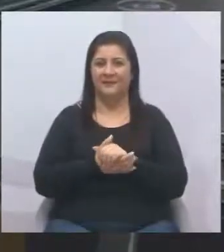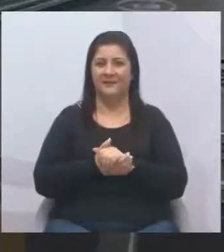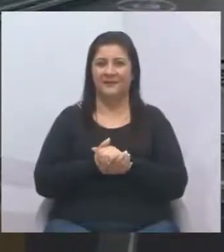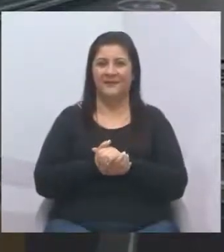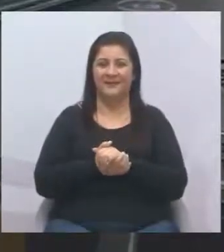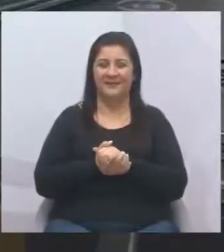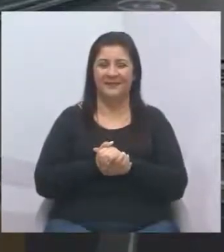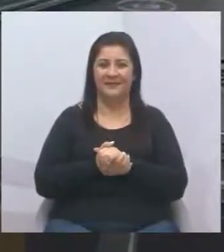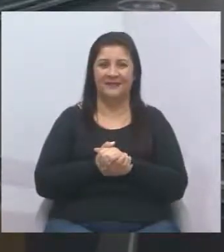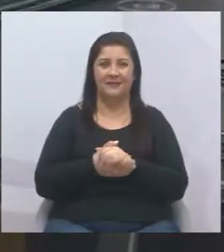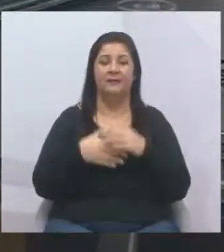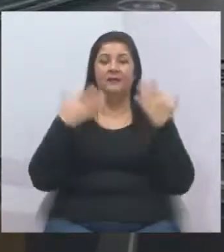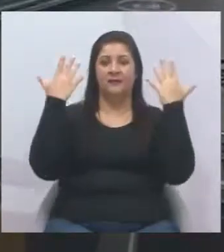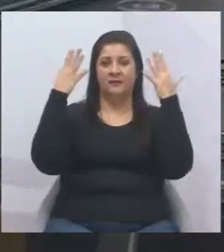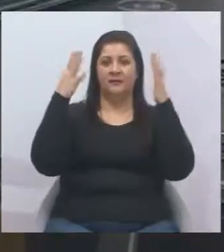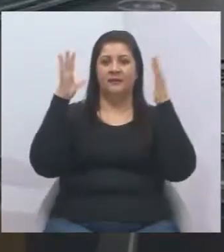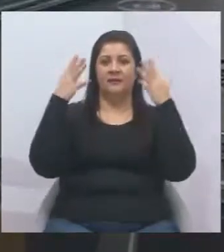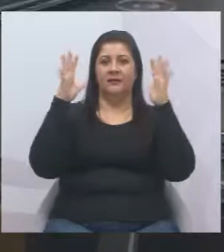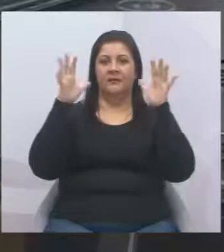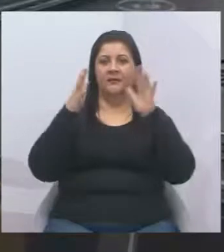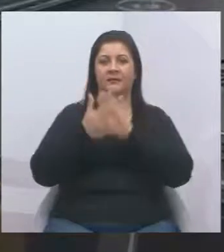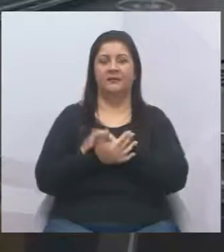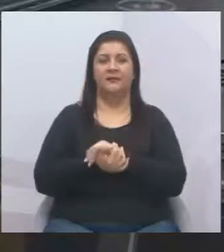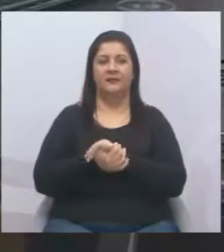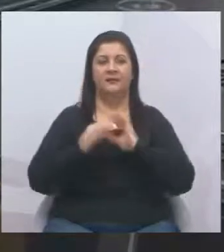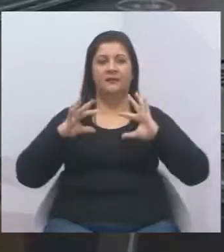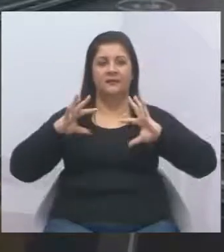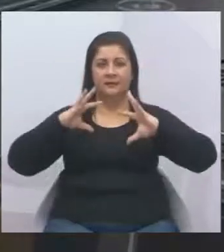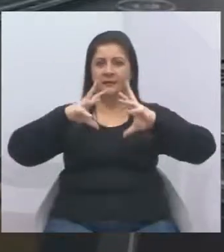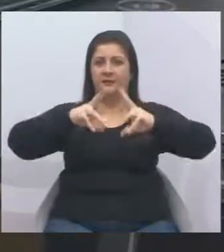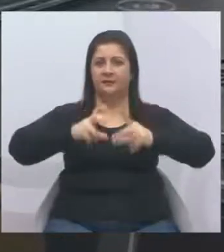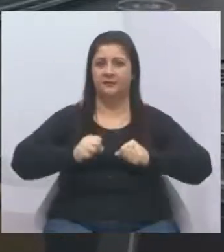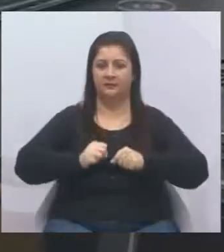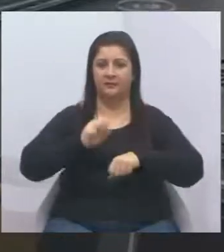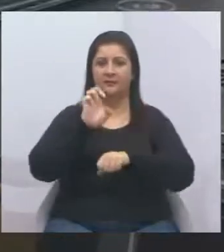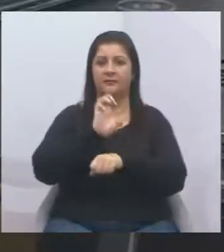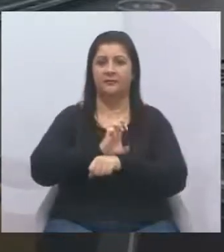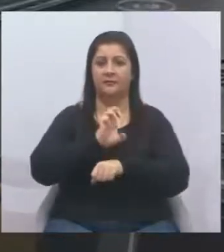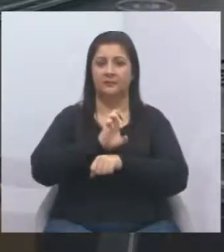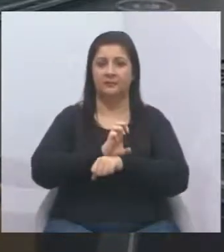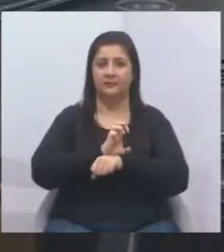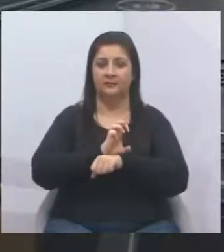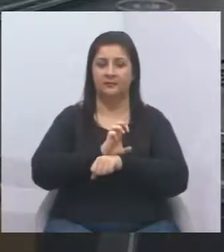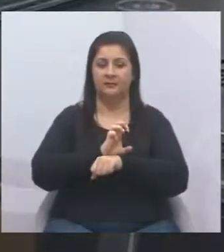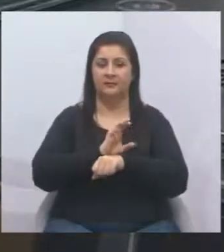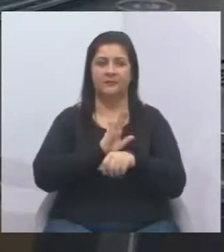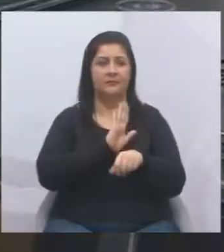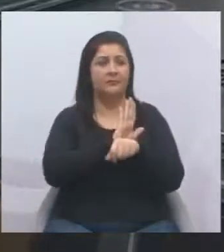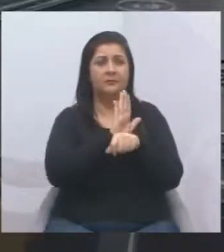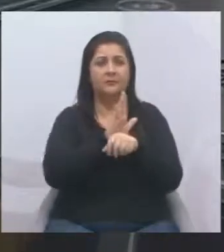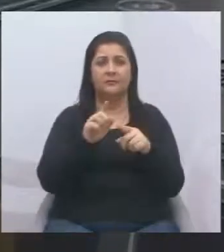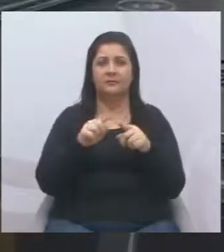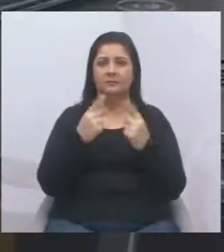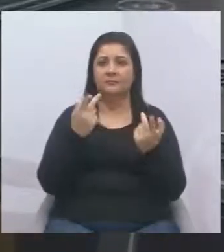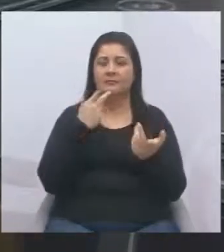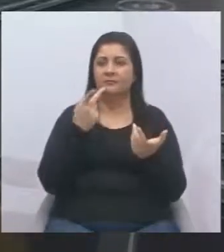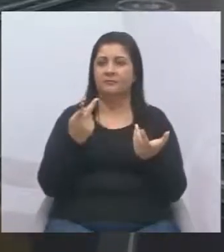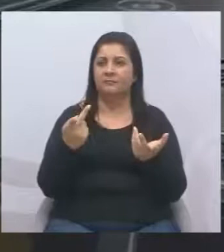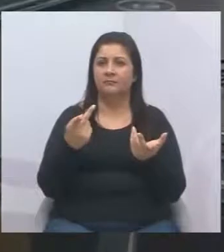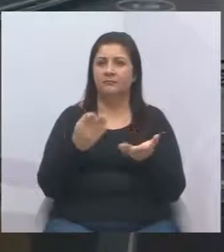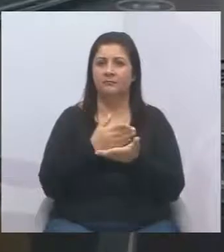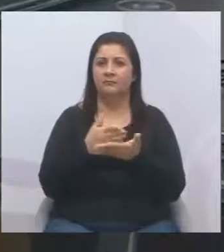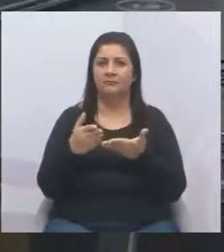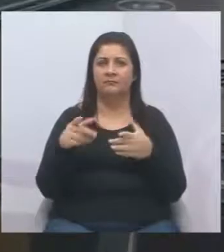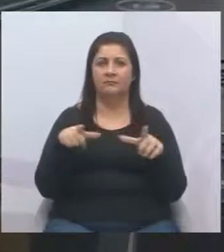estagiário, dou os parabéns a todos os estagiários aqui da Câmara, que muito nos ajudam, mas quando a gente fala de geração de